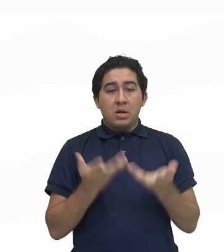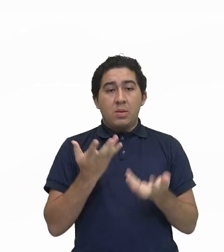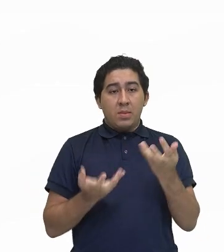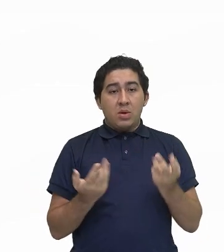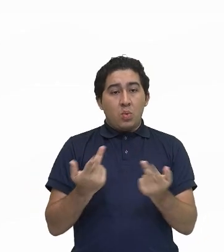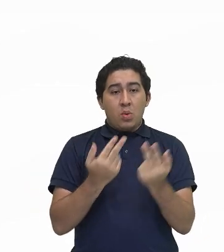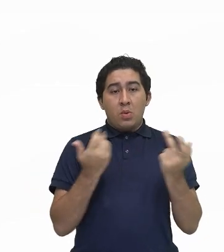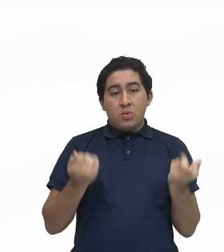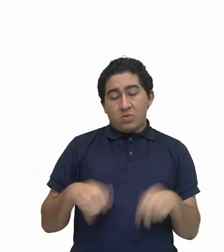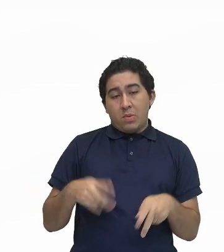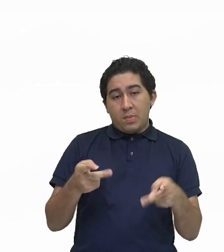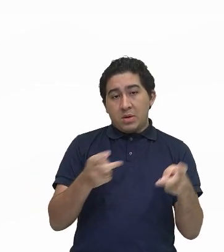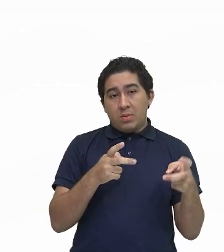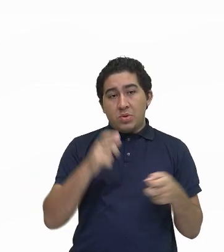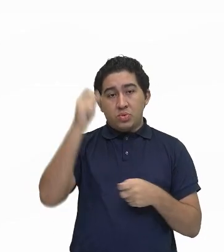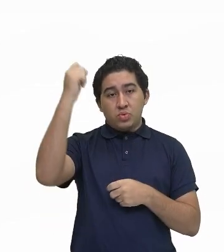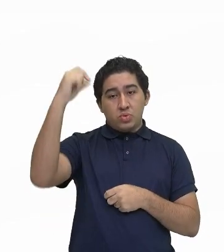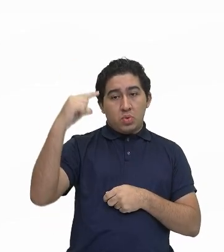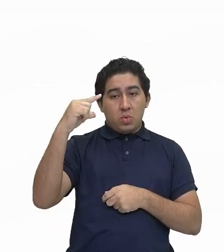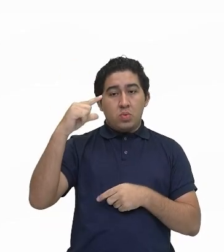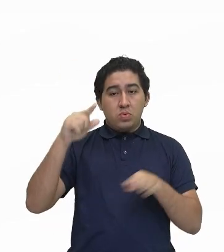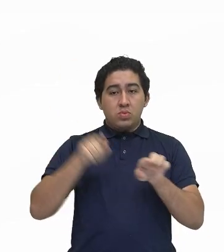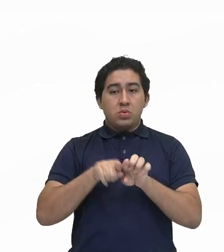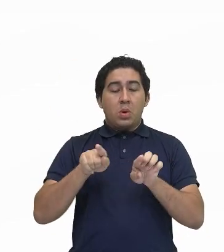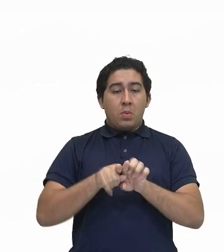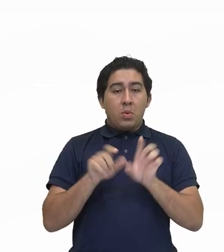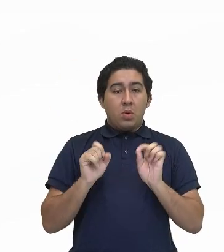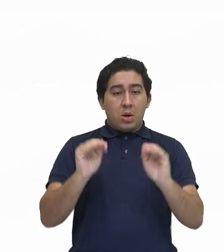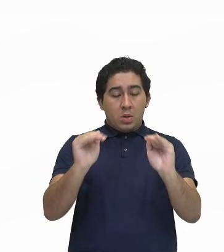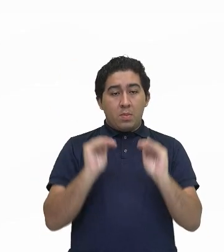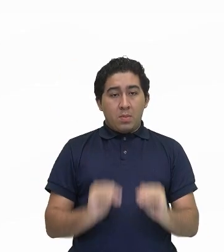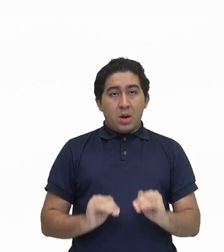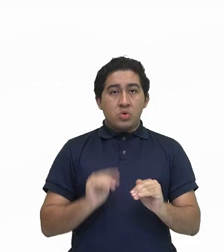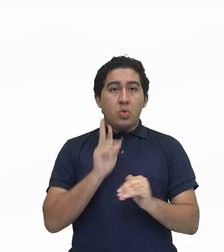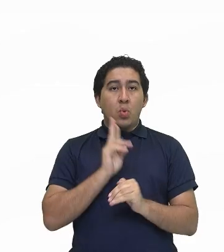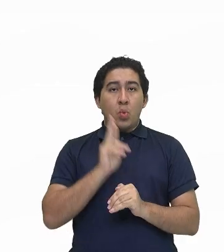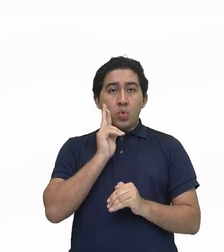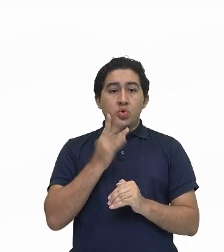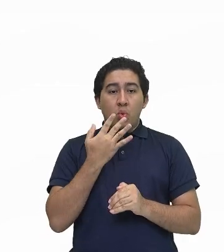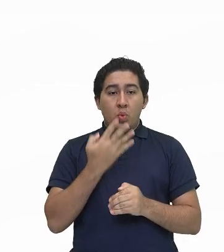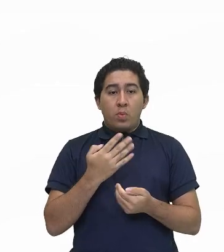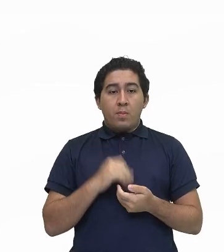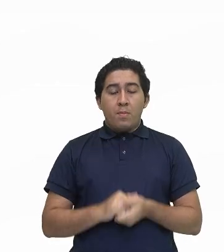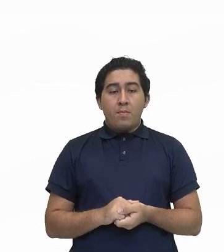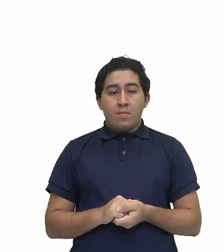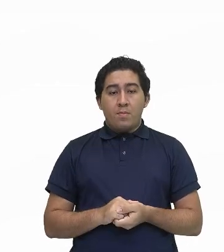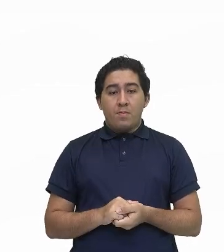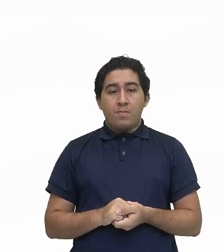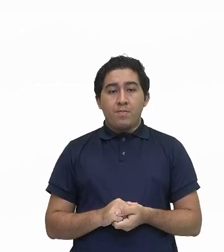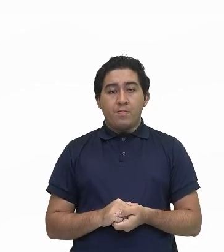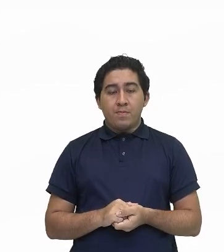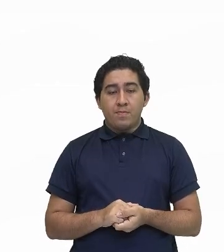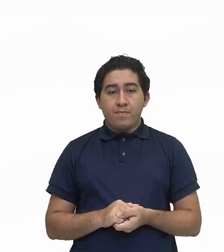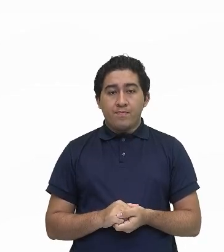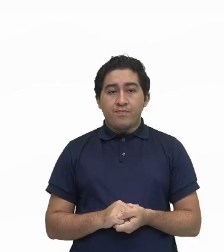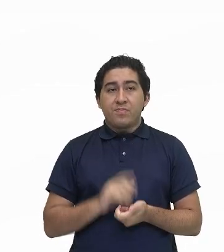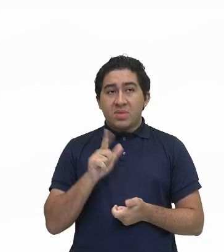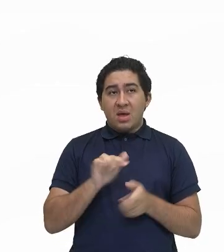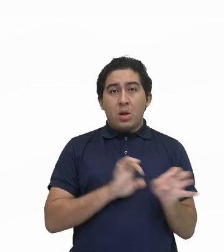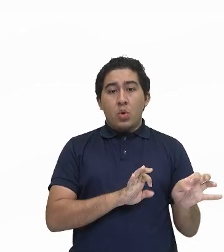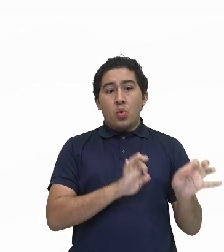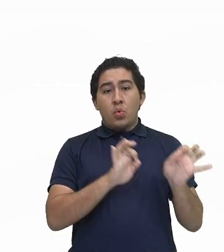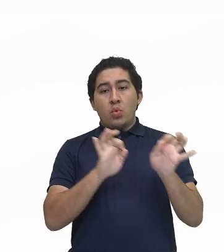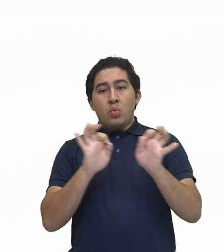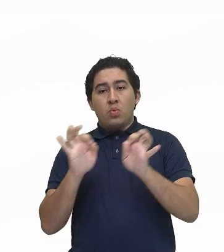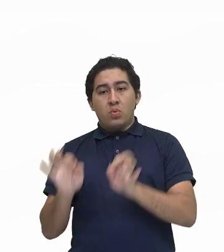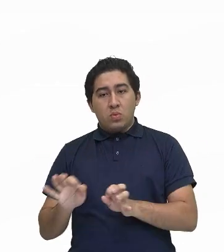pode ver aí no Sol, ou nessa roxa ali, a estrela. E essa fase é a mais longa da